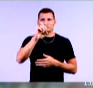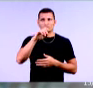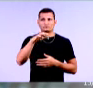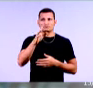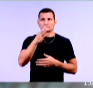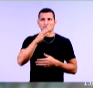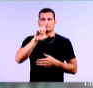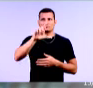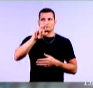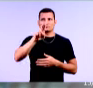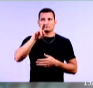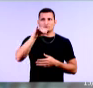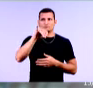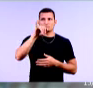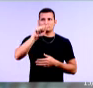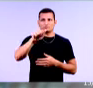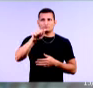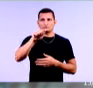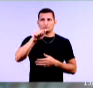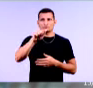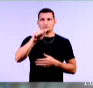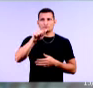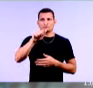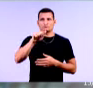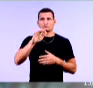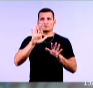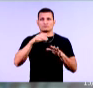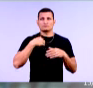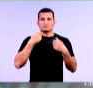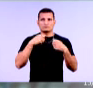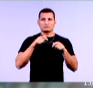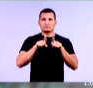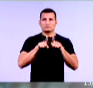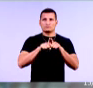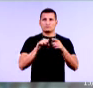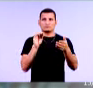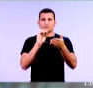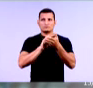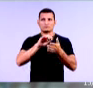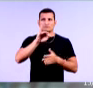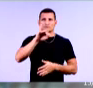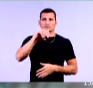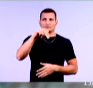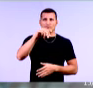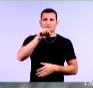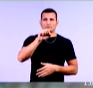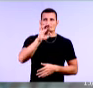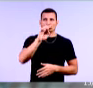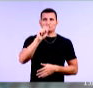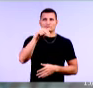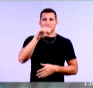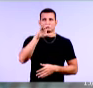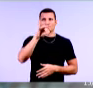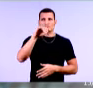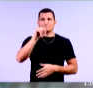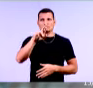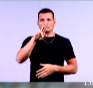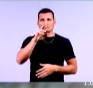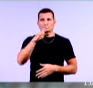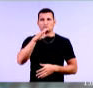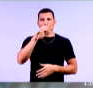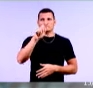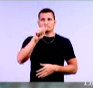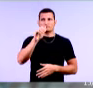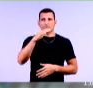Lumia, mas eu preciso também instanciar. Isso aqui é novo, gente, olha aqui. Instanciar uma classe.